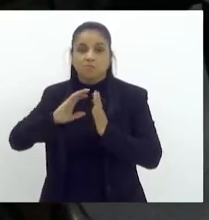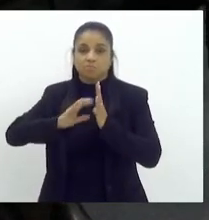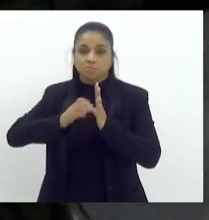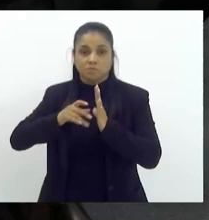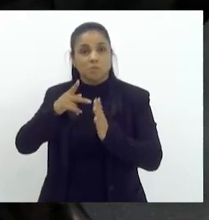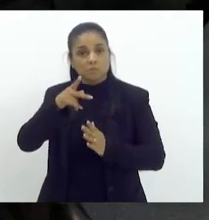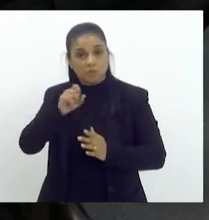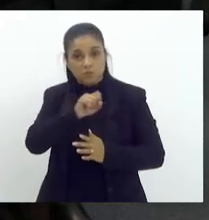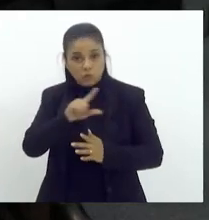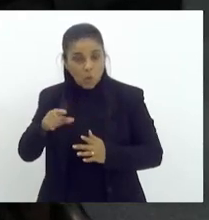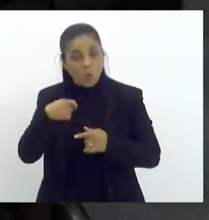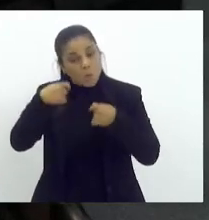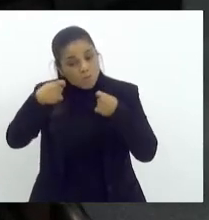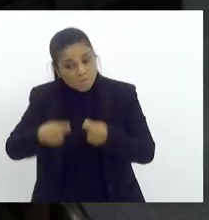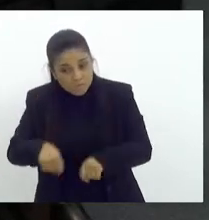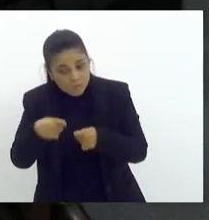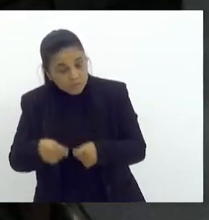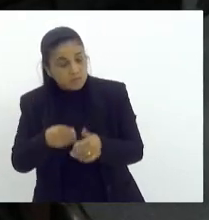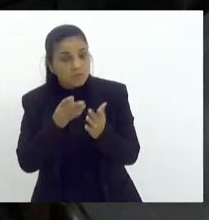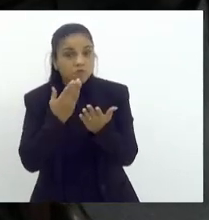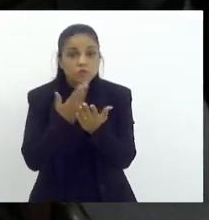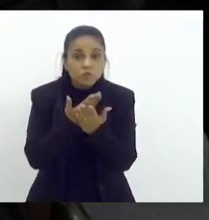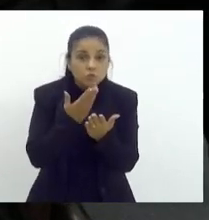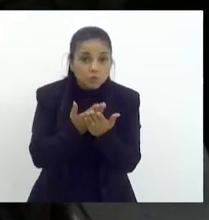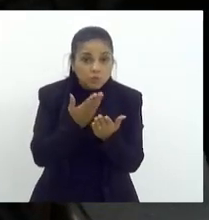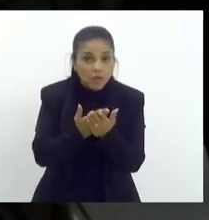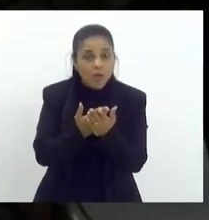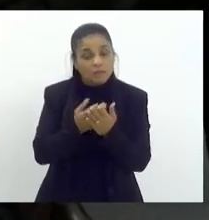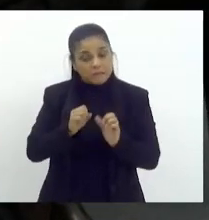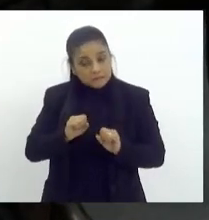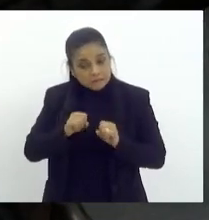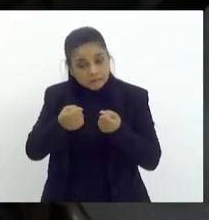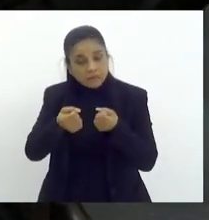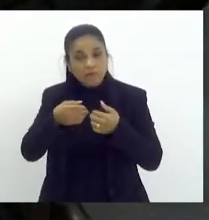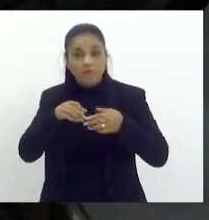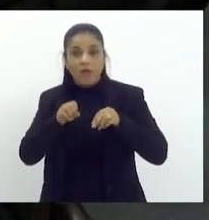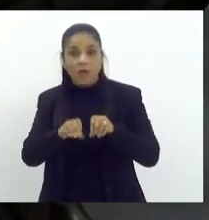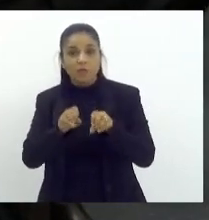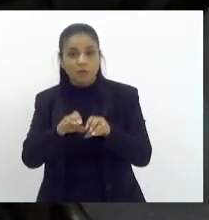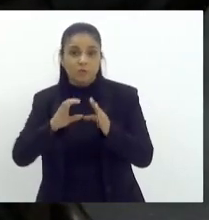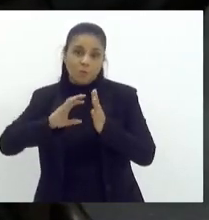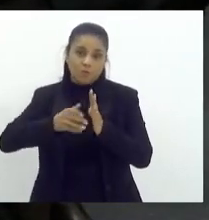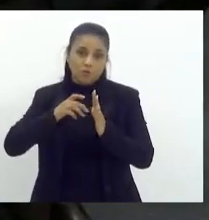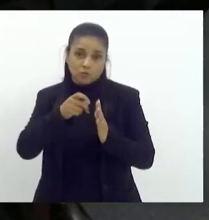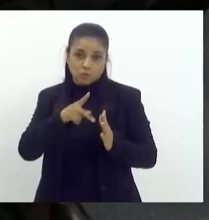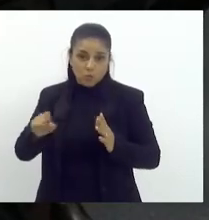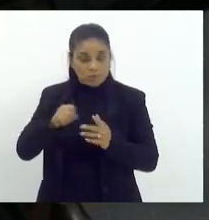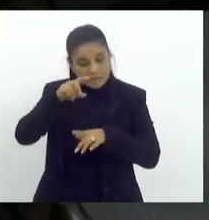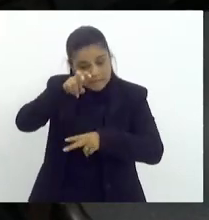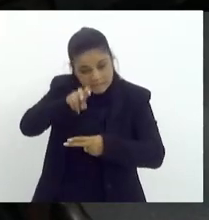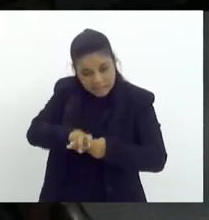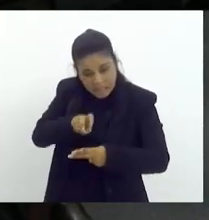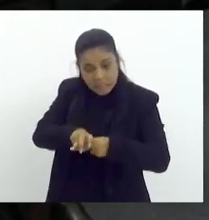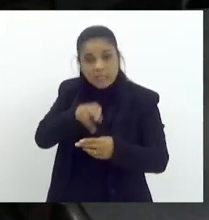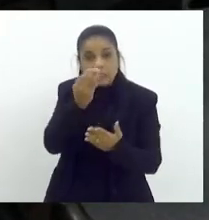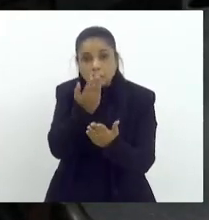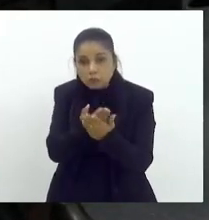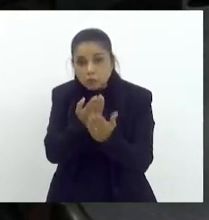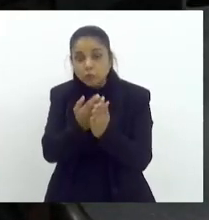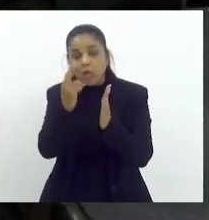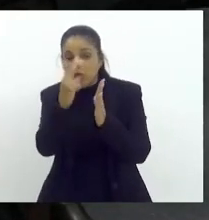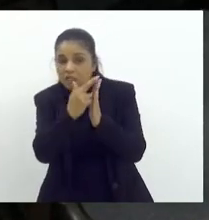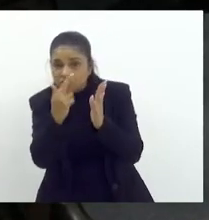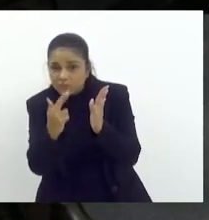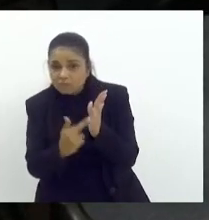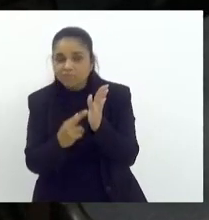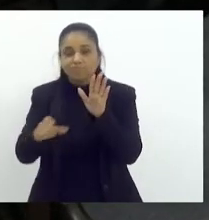estudar estudar eles não defendem tanta educação Por que que não sentam bumbum na cadeira estudam o Regimento